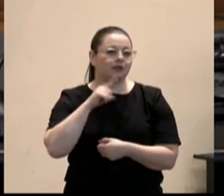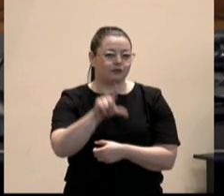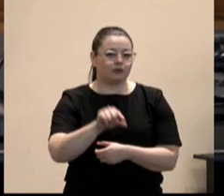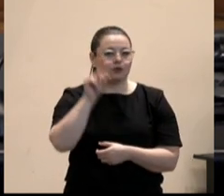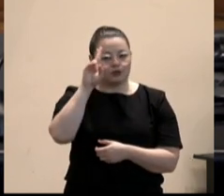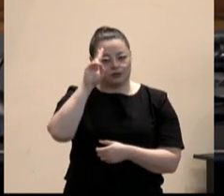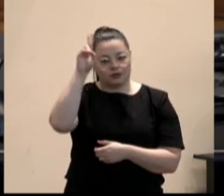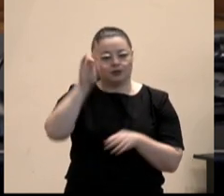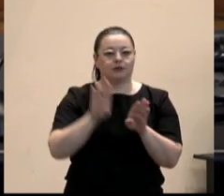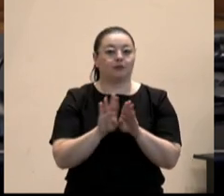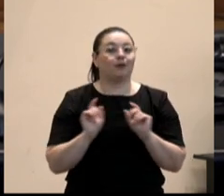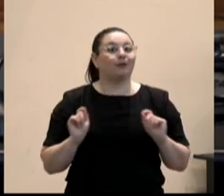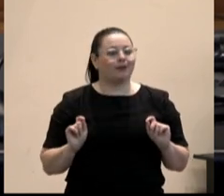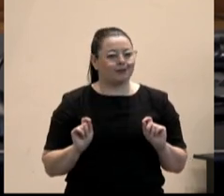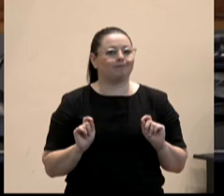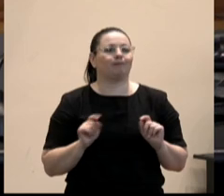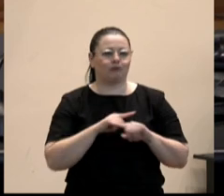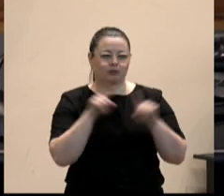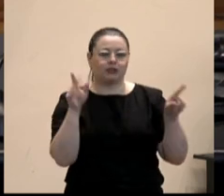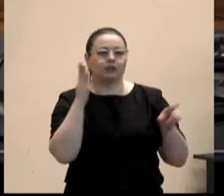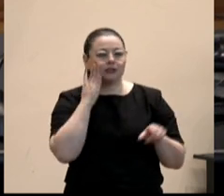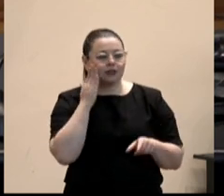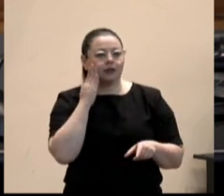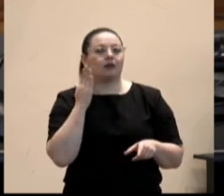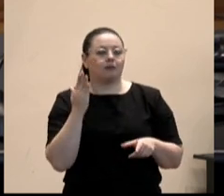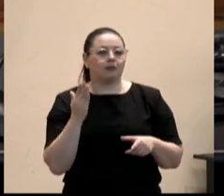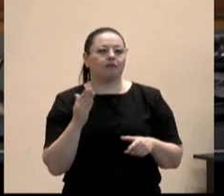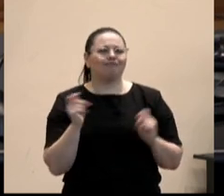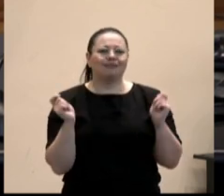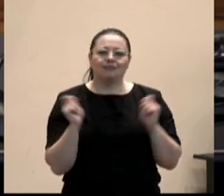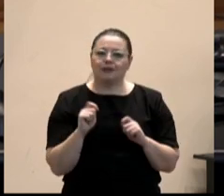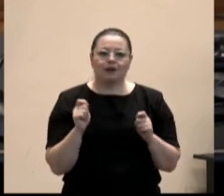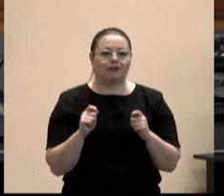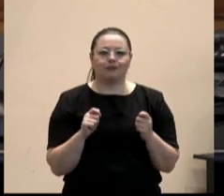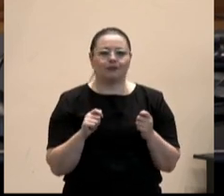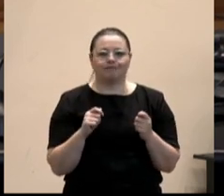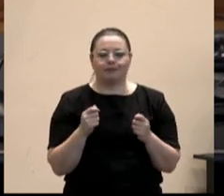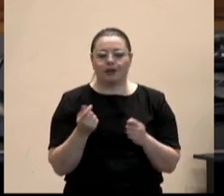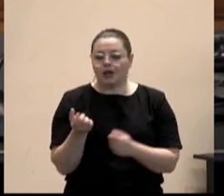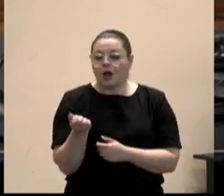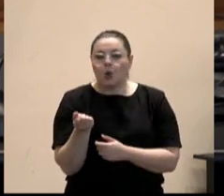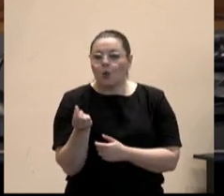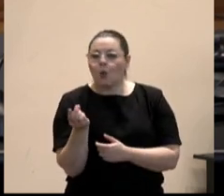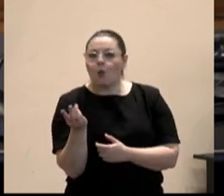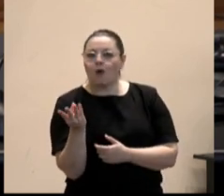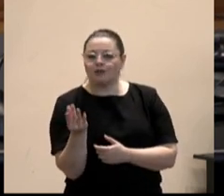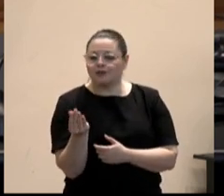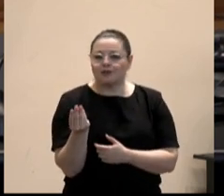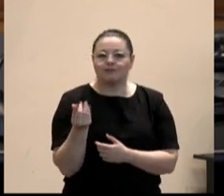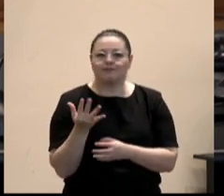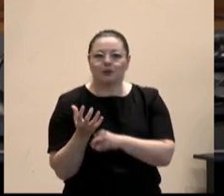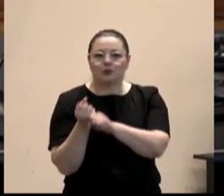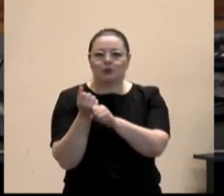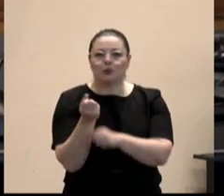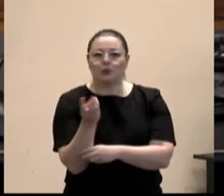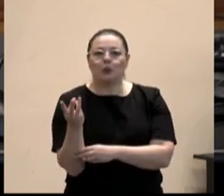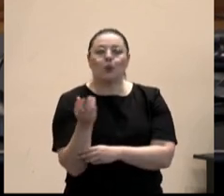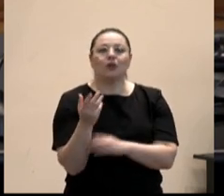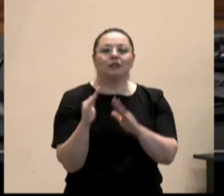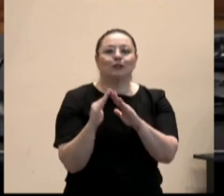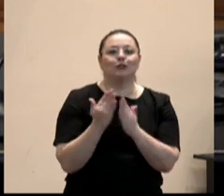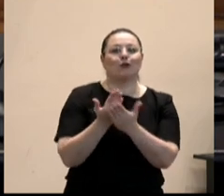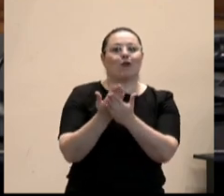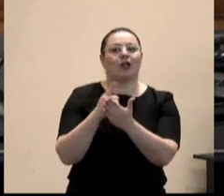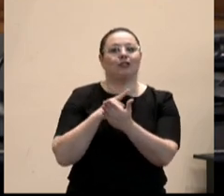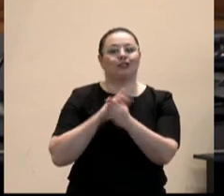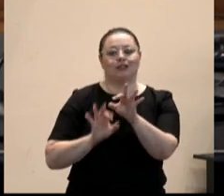A gente podia contar, nas mãos sobrava dedos, quantas escolas tinham organização